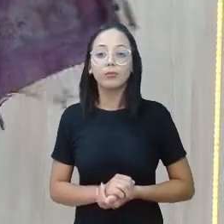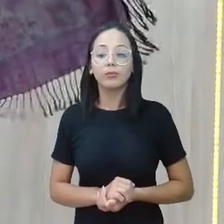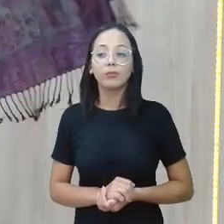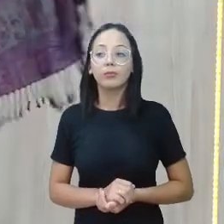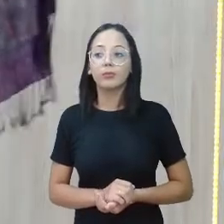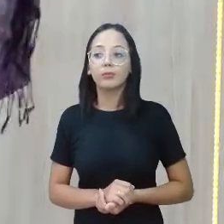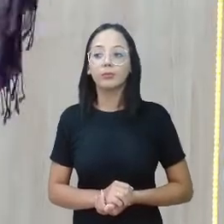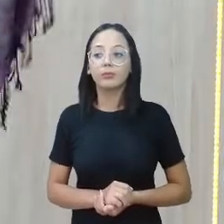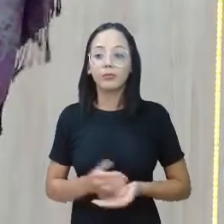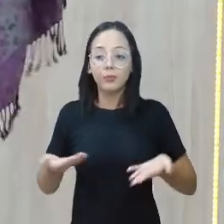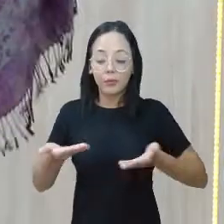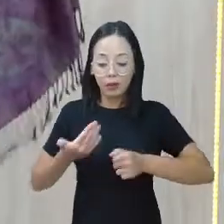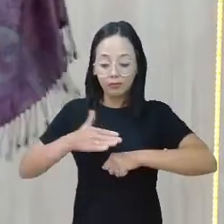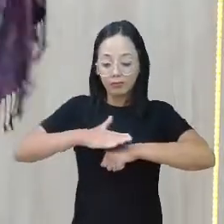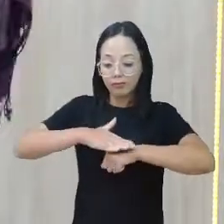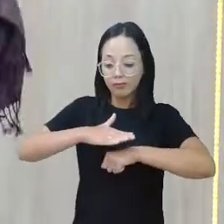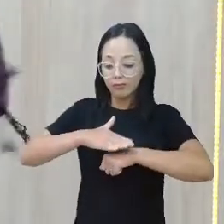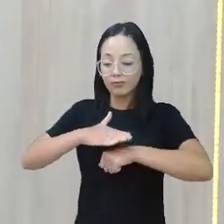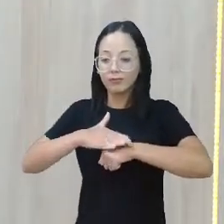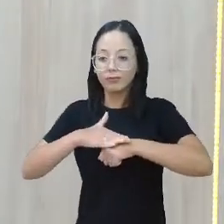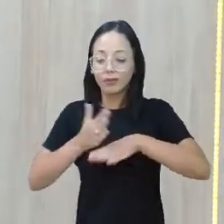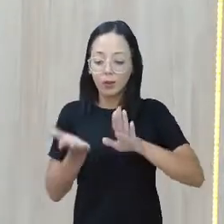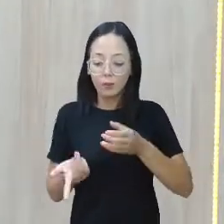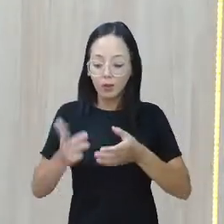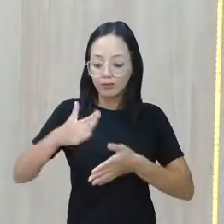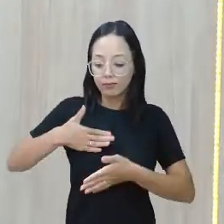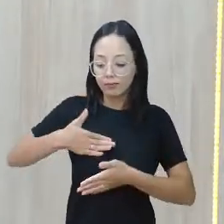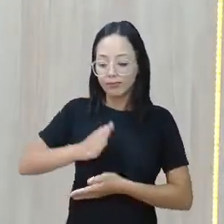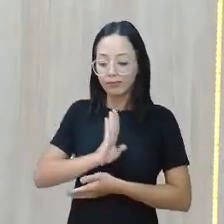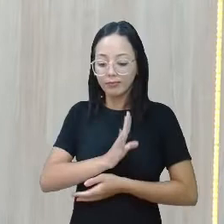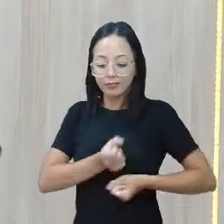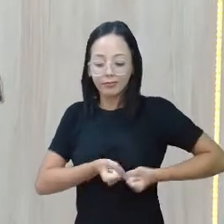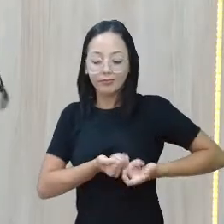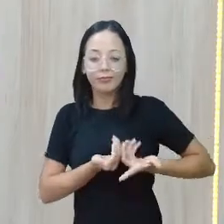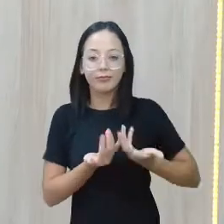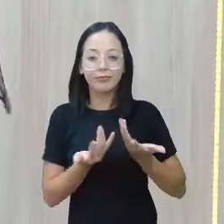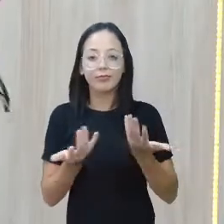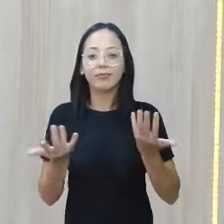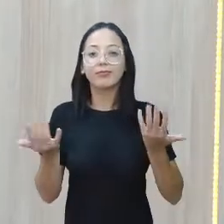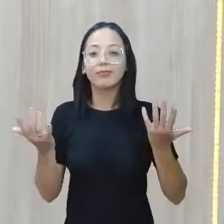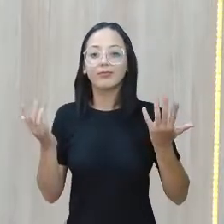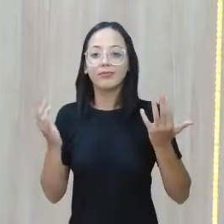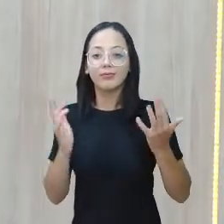num instante nas voltas do meu coração.